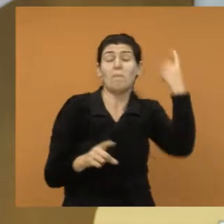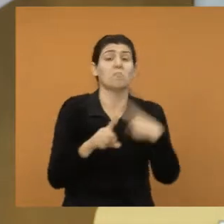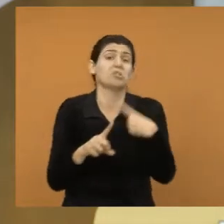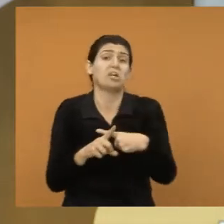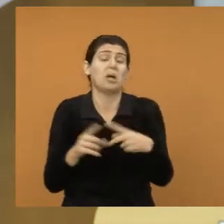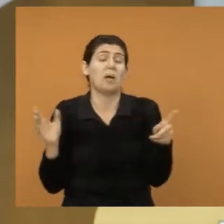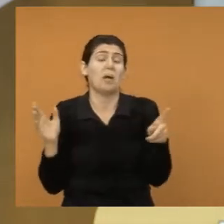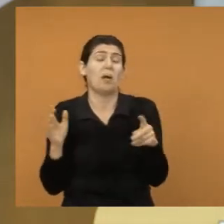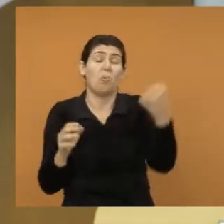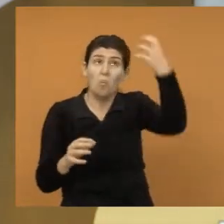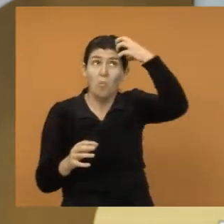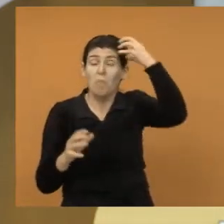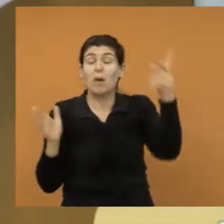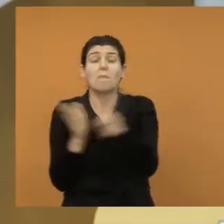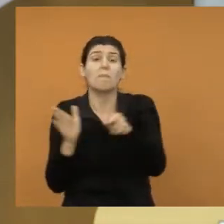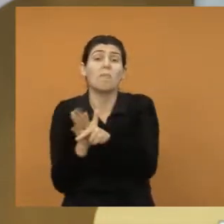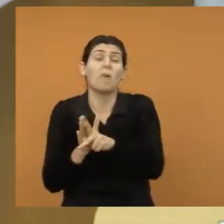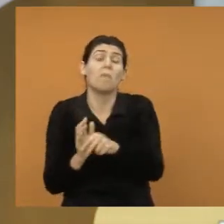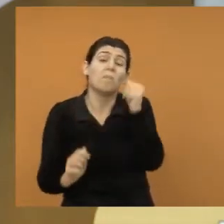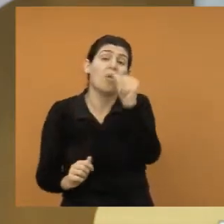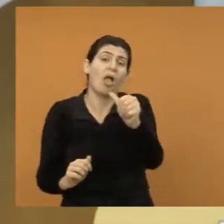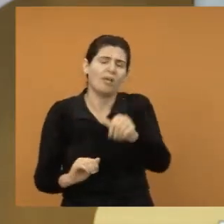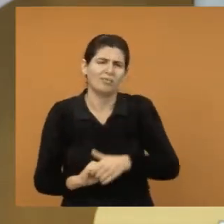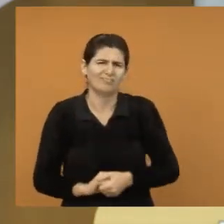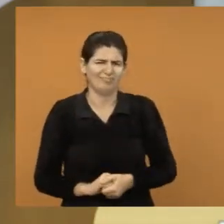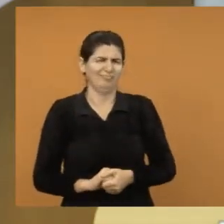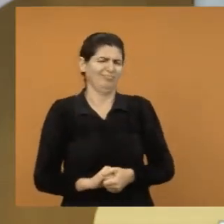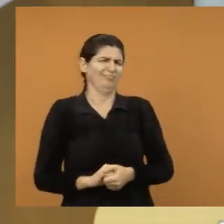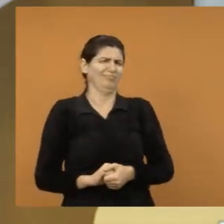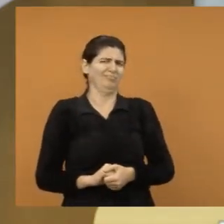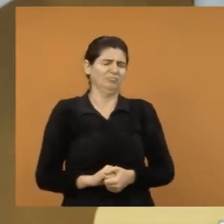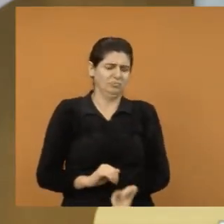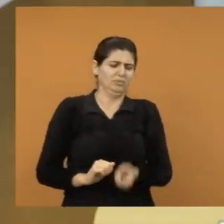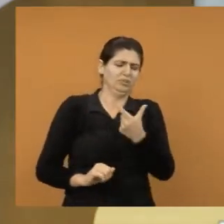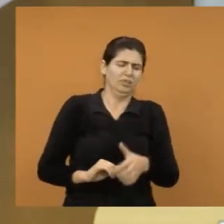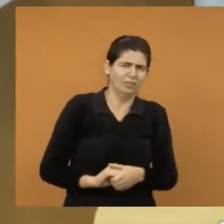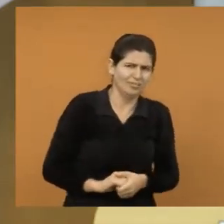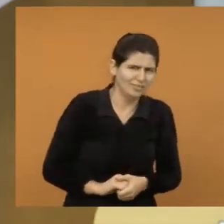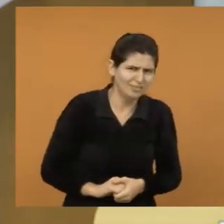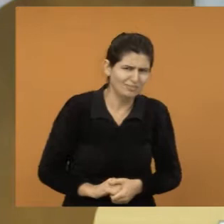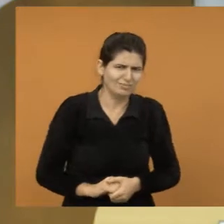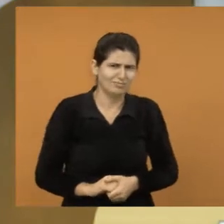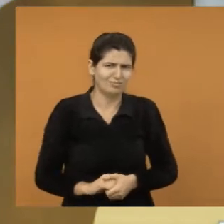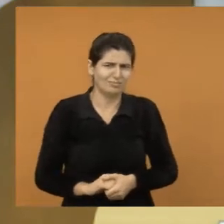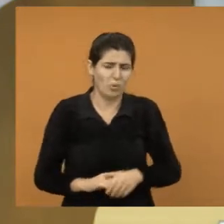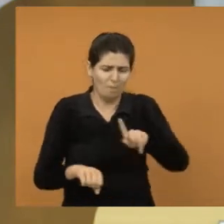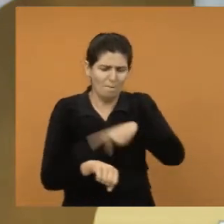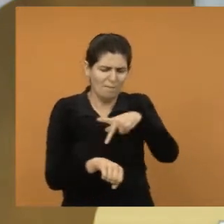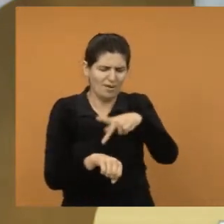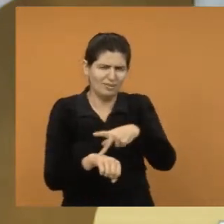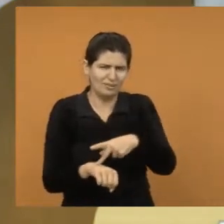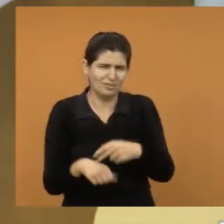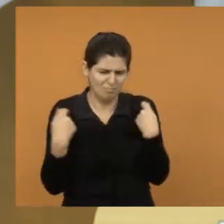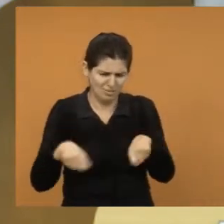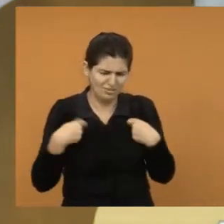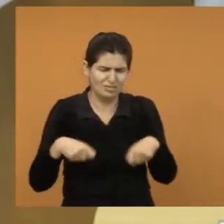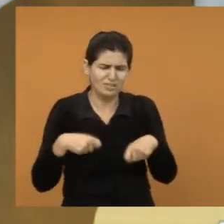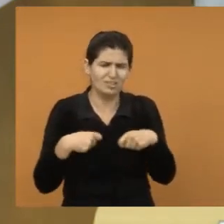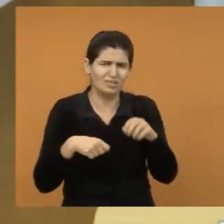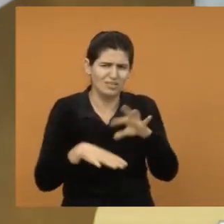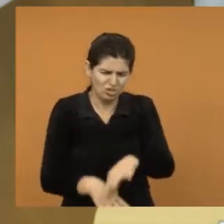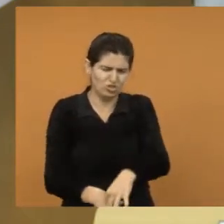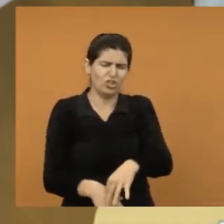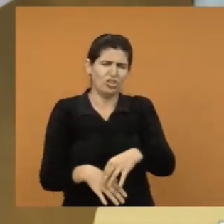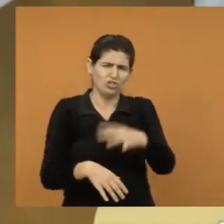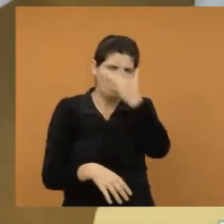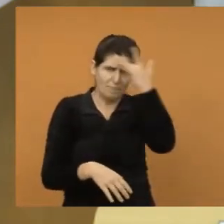vai levar o país no patamar que a gente quer. Não é esse tipo de líder que o país precisa. O país não precisa de